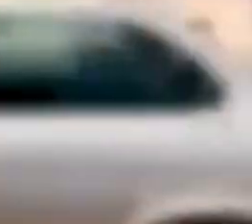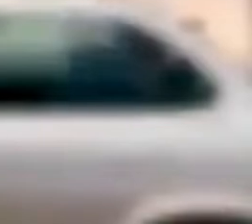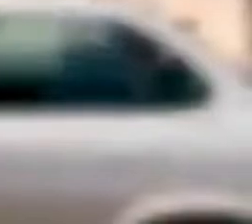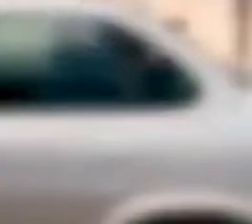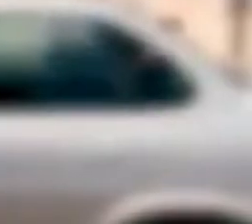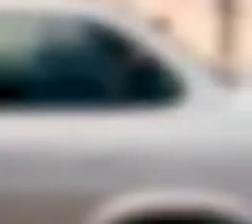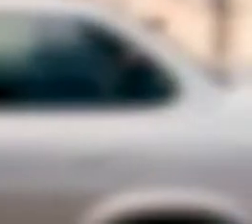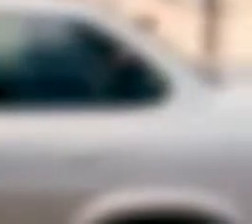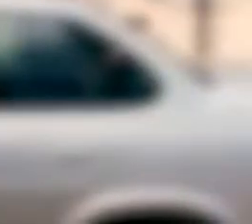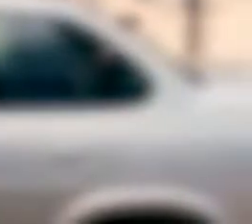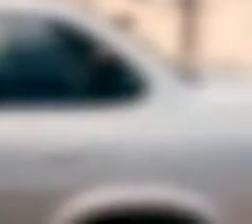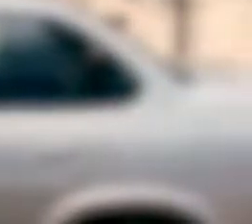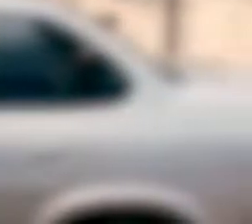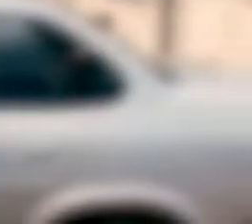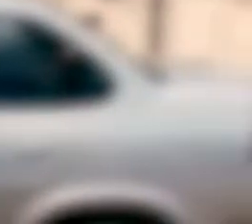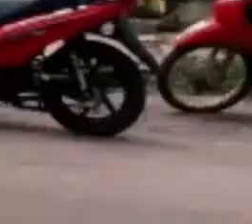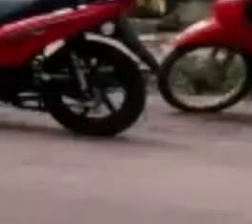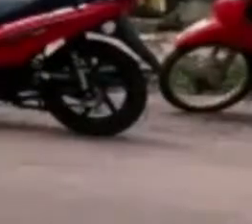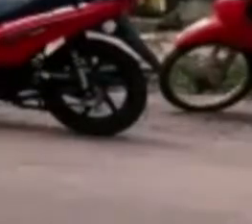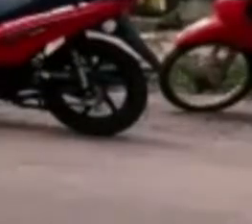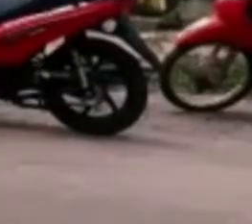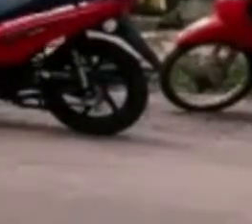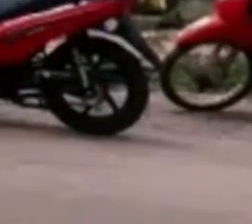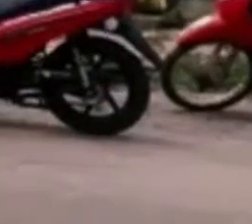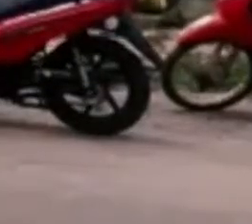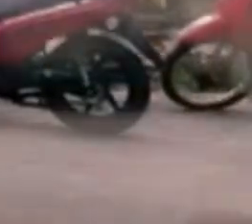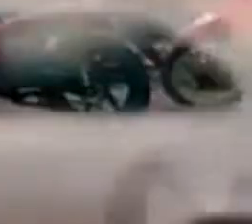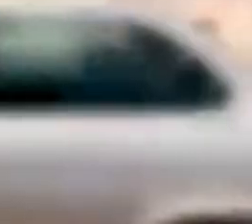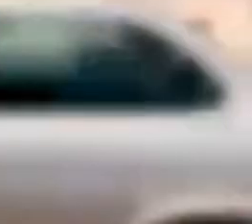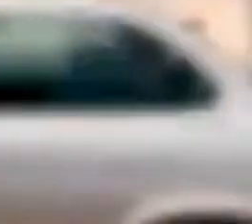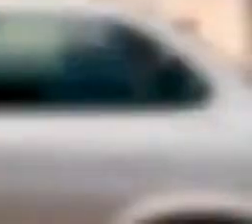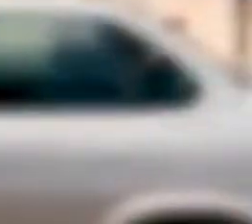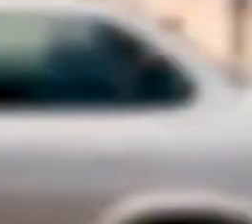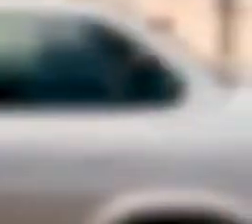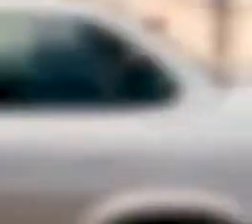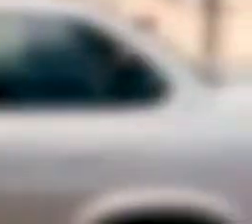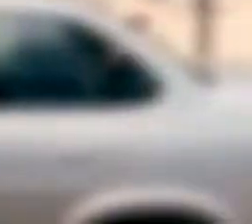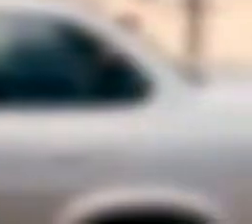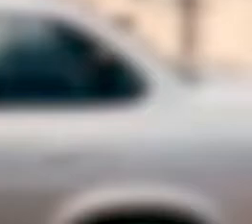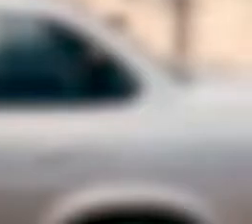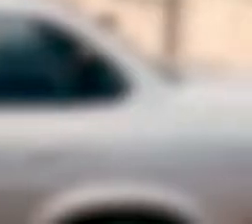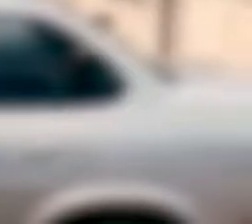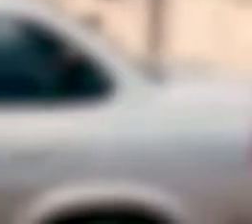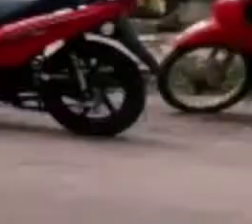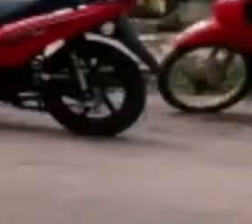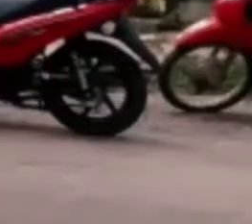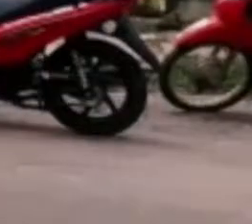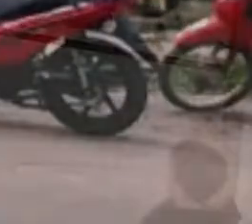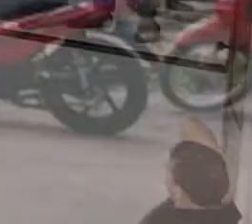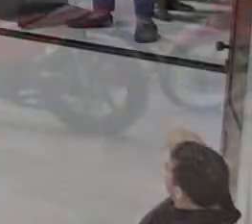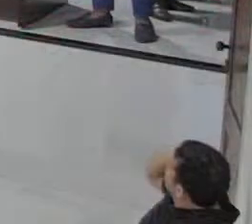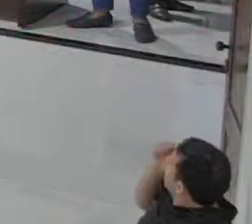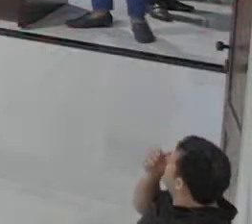TV Câmara, a TV do povo. TV Câmara, a TV do povo.